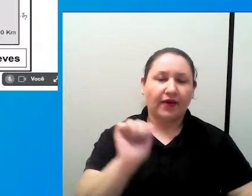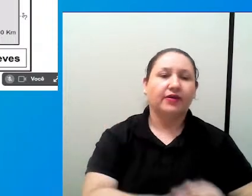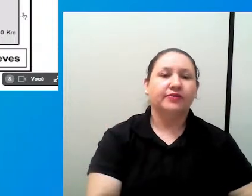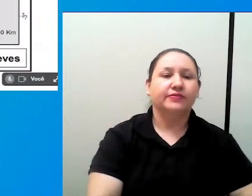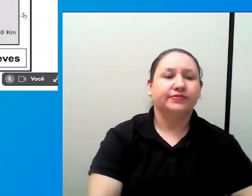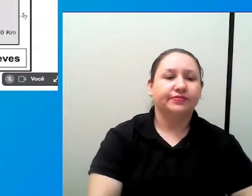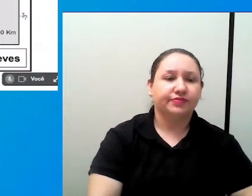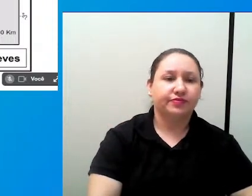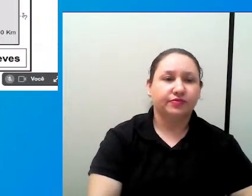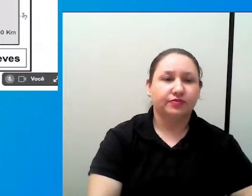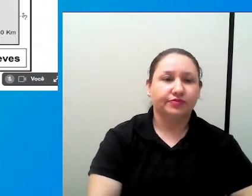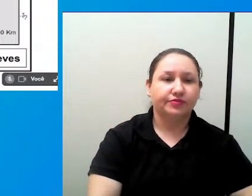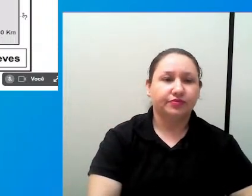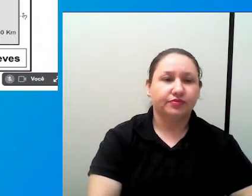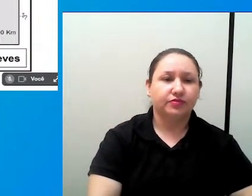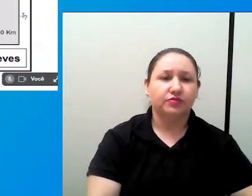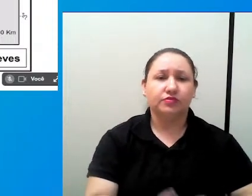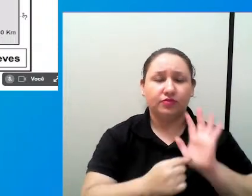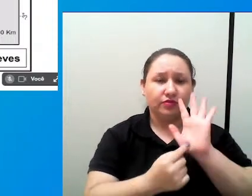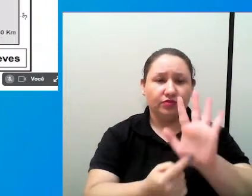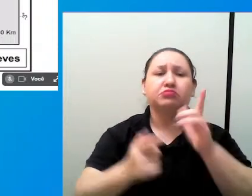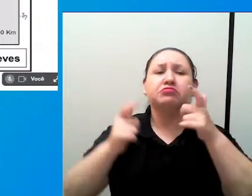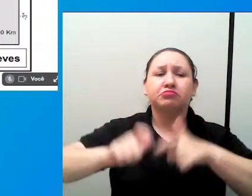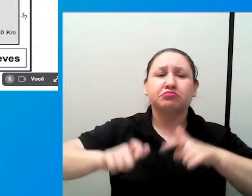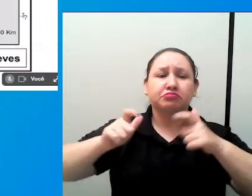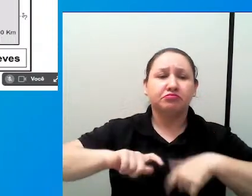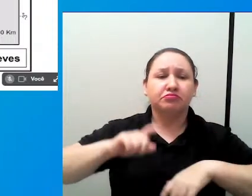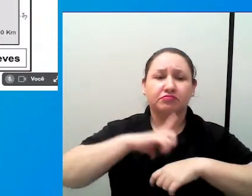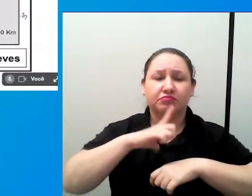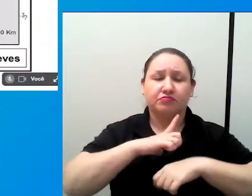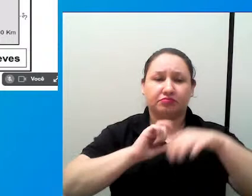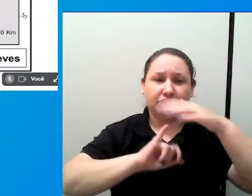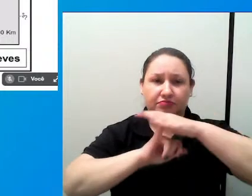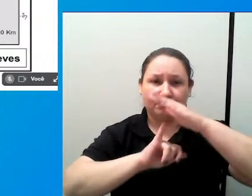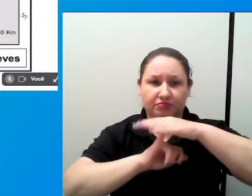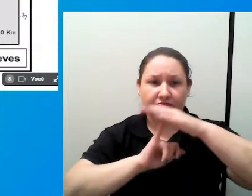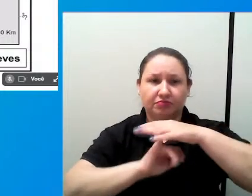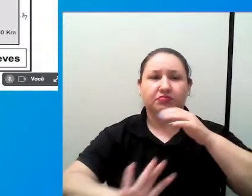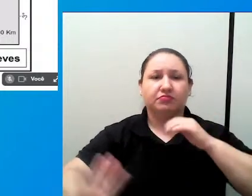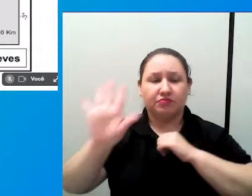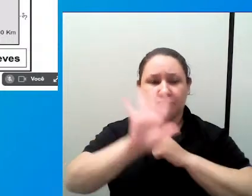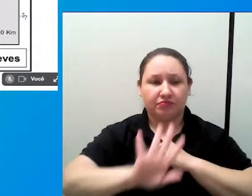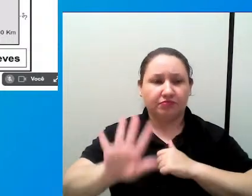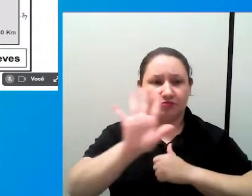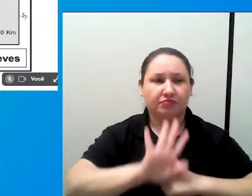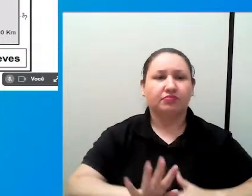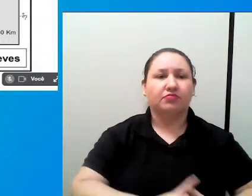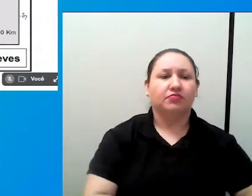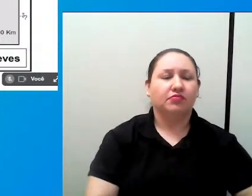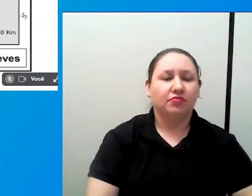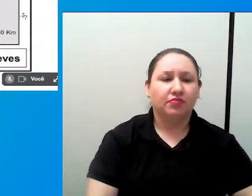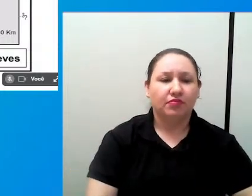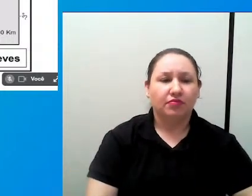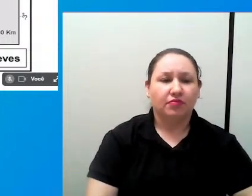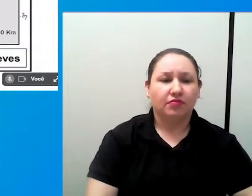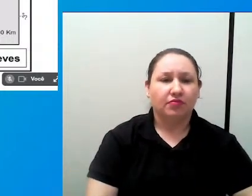Fabrício Alho colocou, que tem um dos piores DH do Brasil, mas que tem um potencial na curricularização enorme,